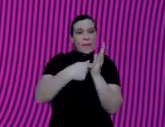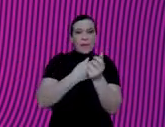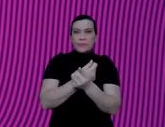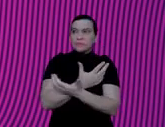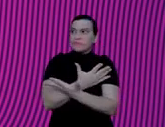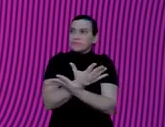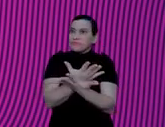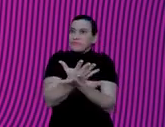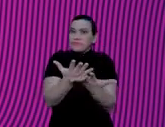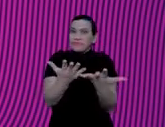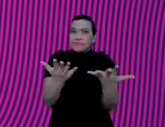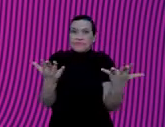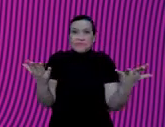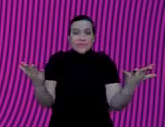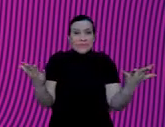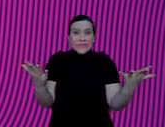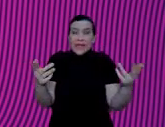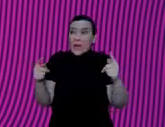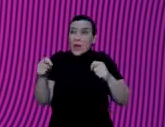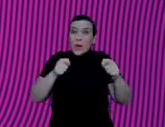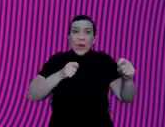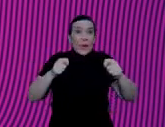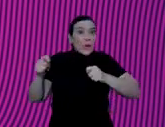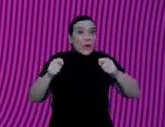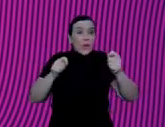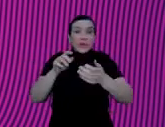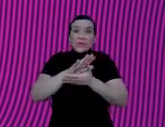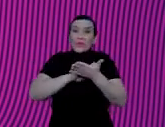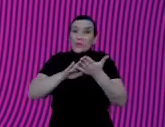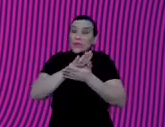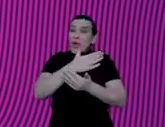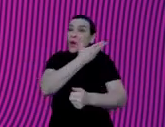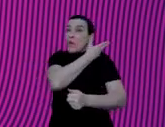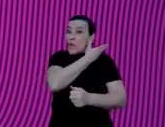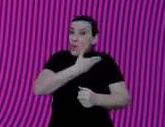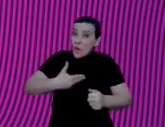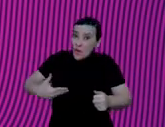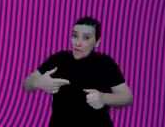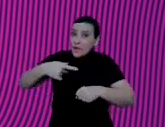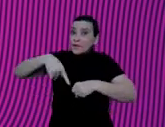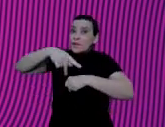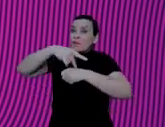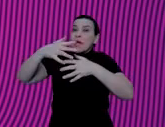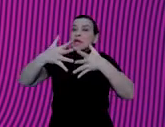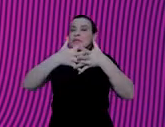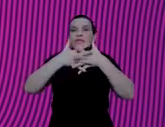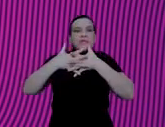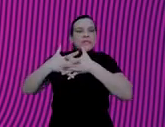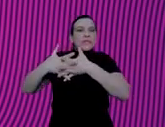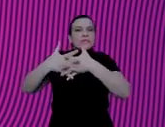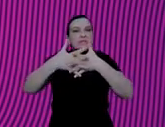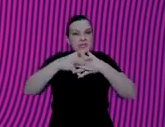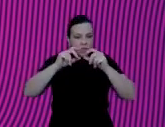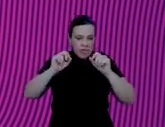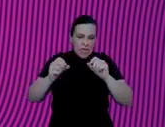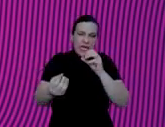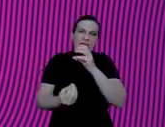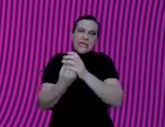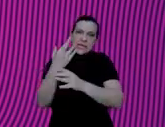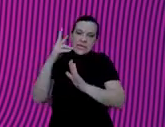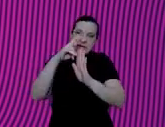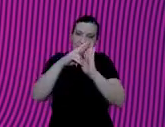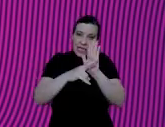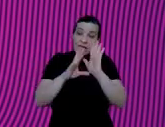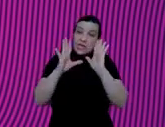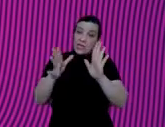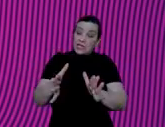opioides prescritos, o governo americano começa a lançar uma série de medidas, e nós já estamos falando dos anos 2000, né?